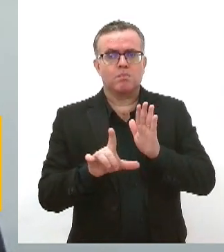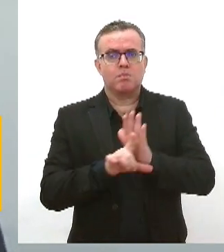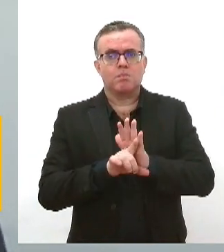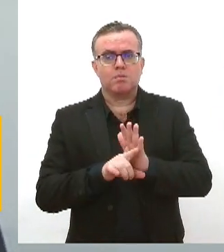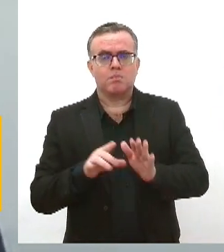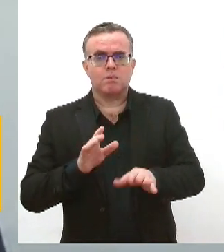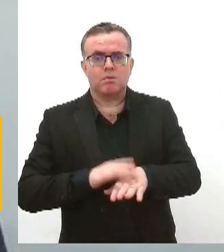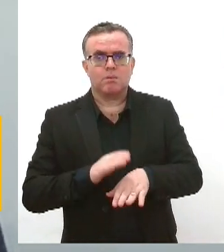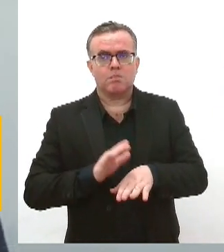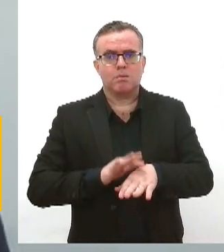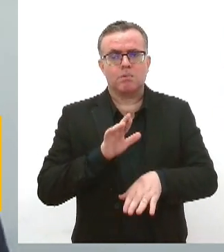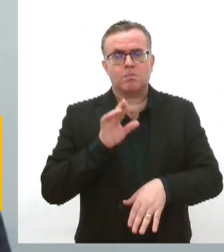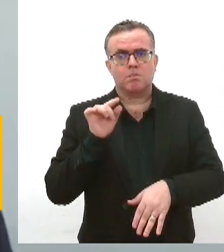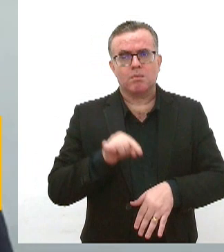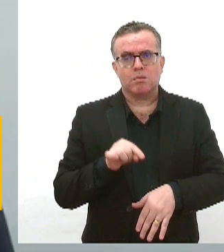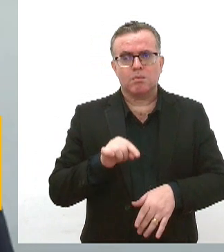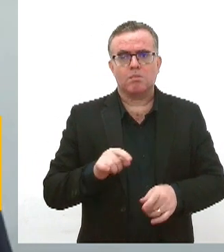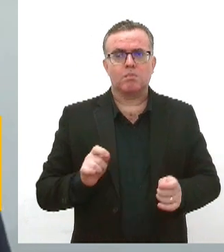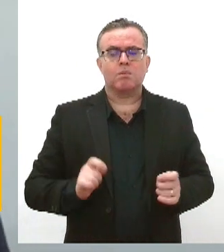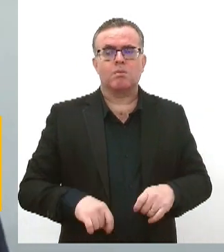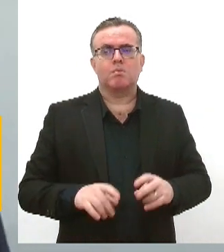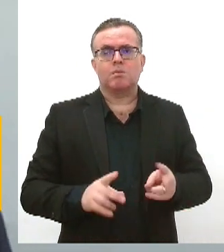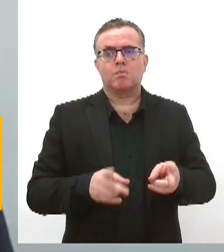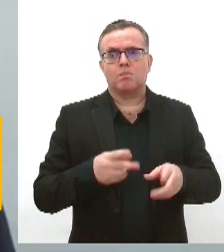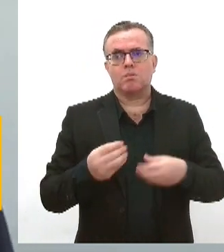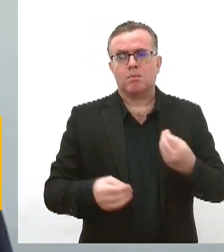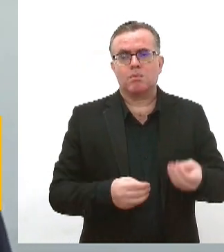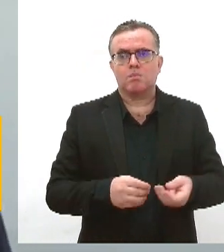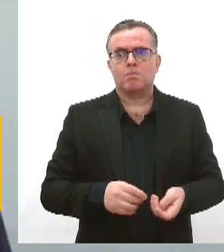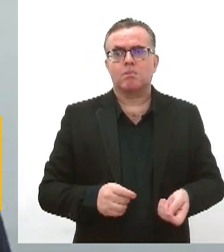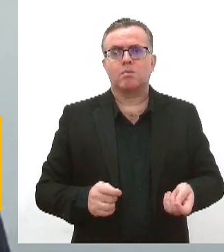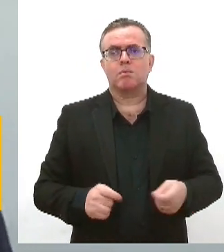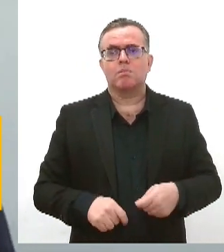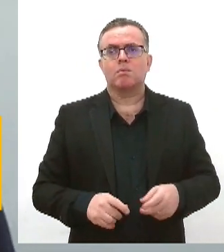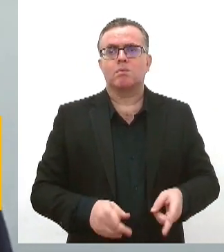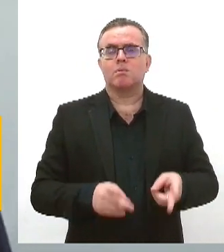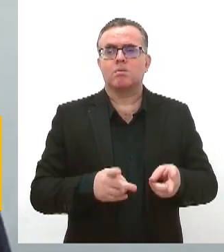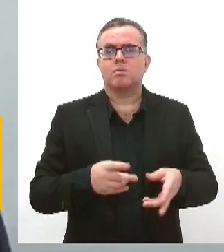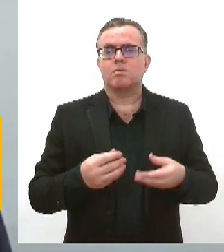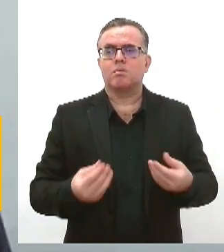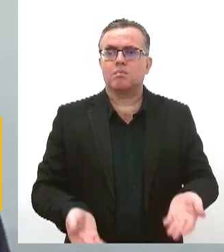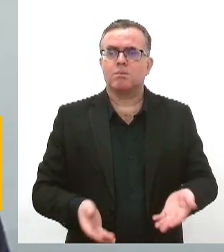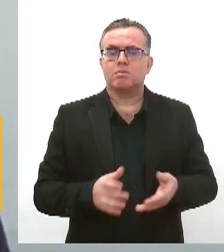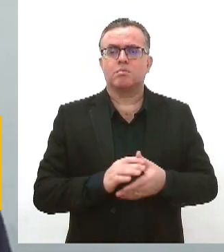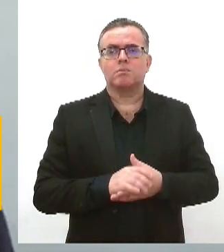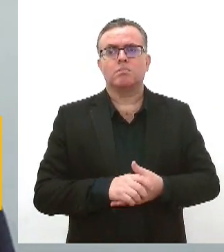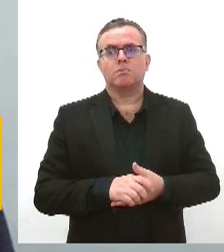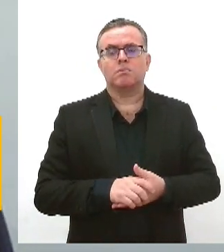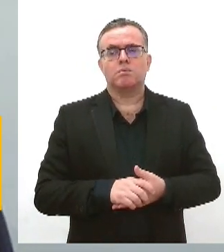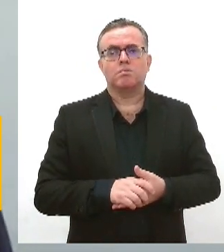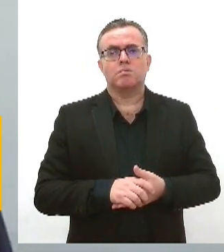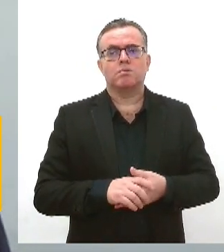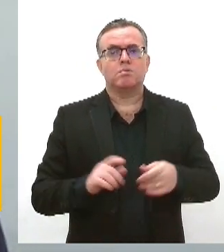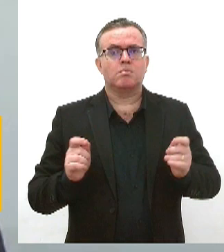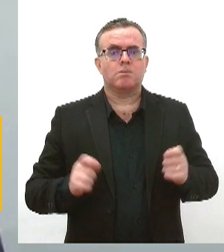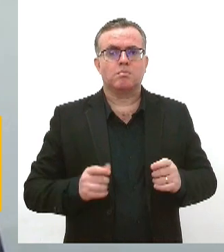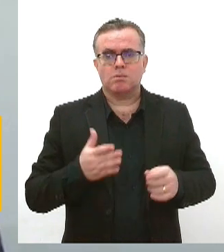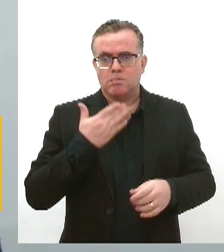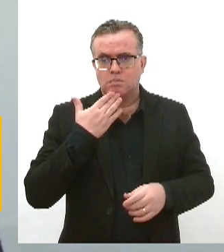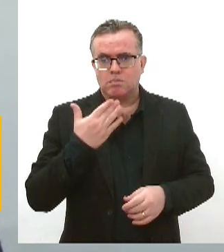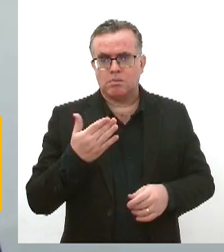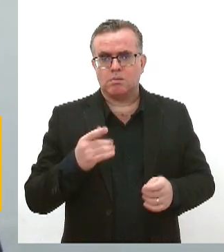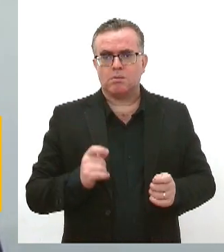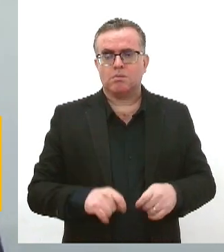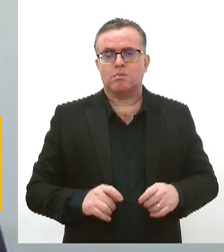estado em relação ao autismo, que eu já passei para outros estados a pedido de colegas parlamentares. Então